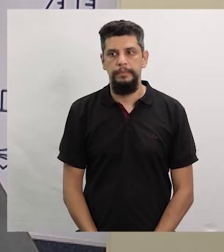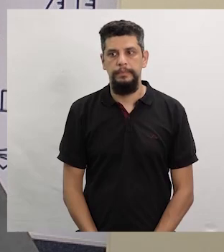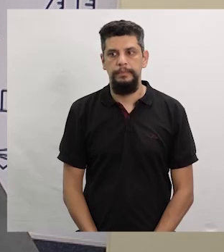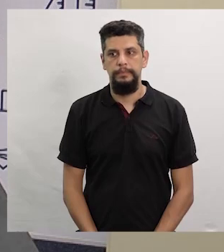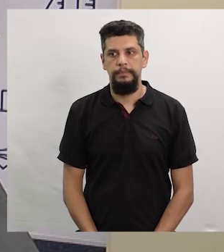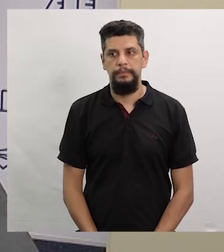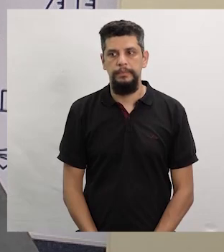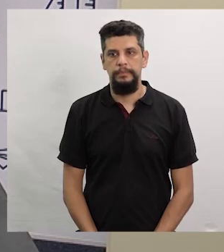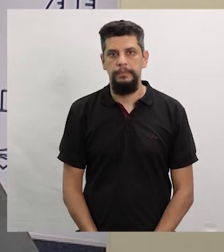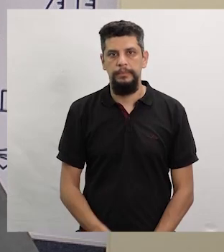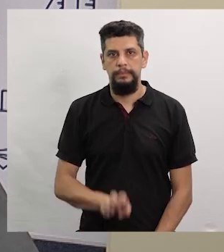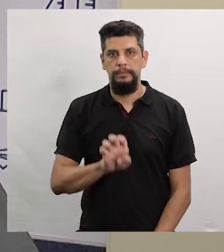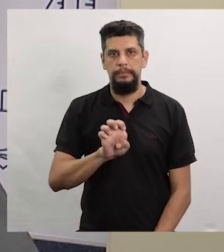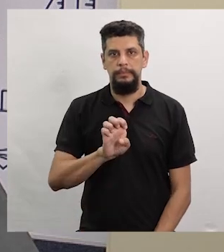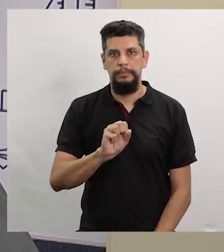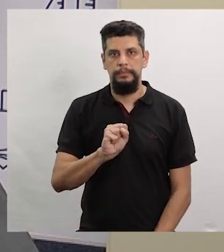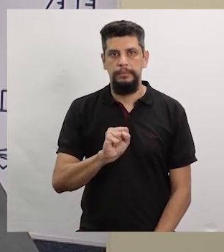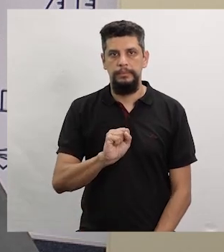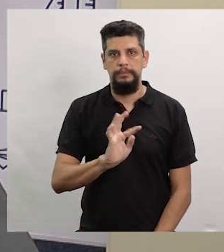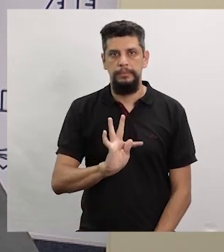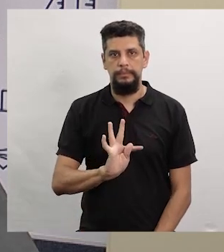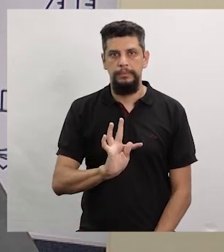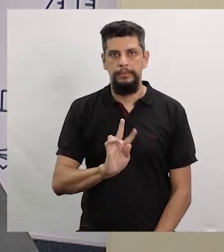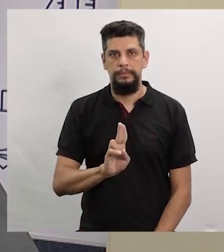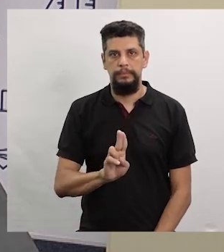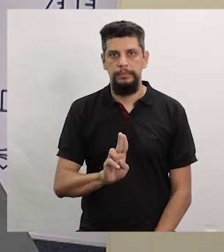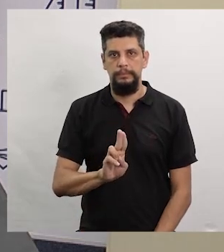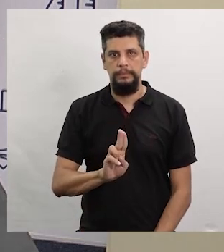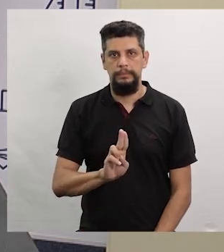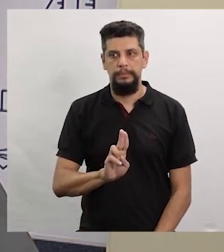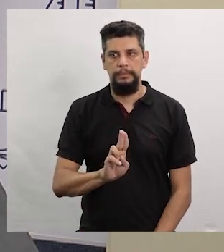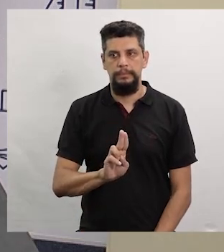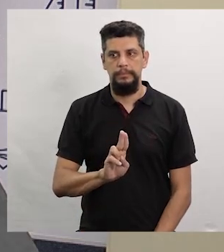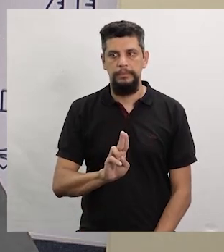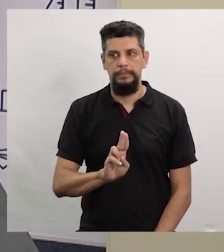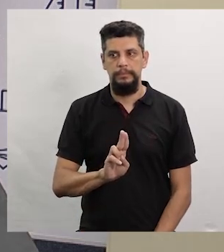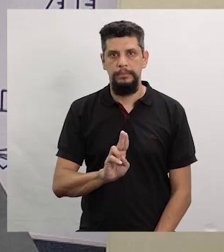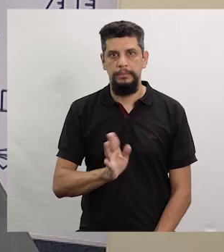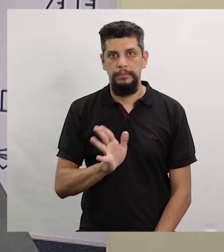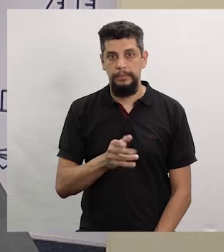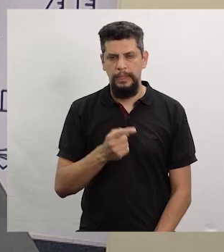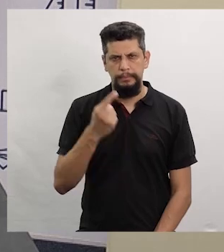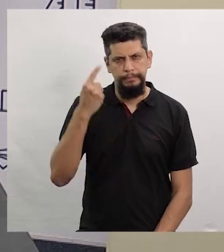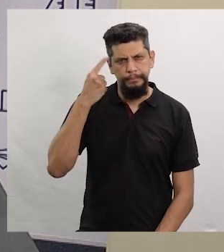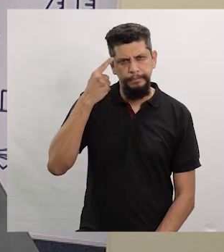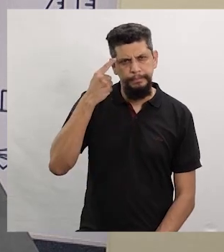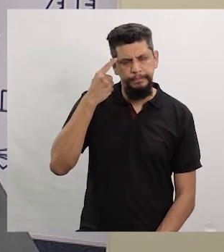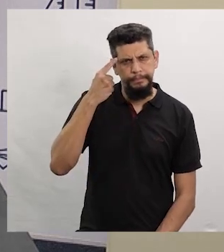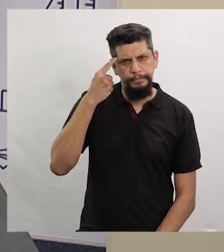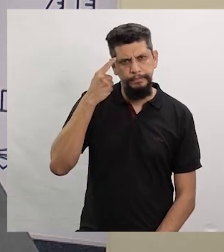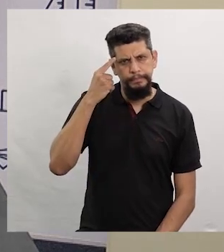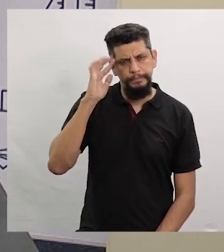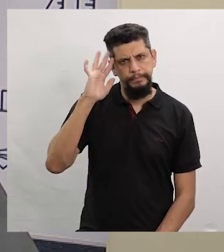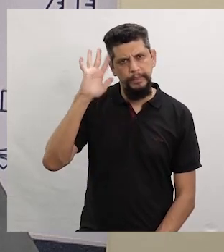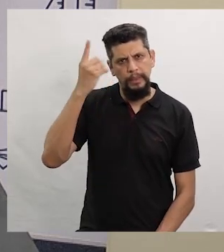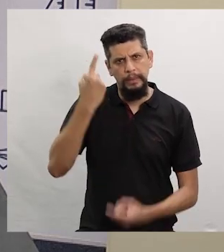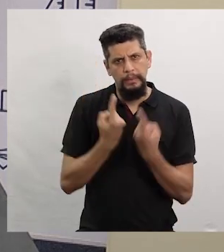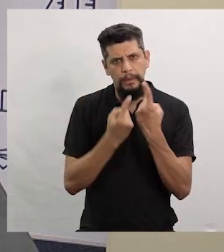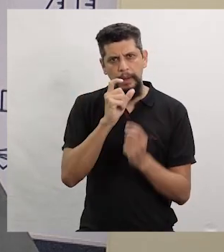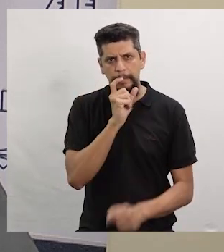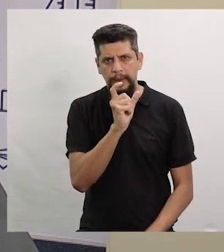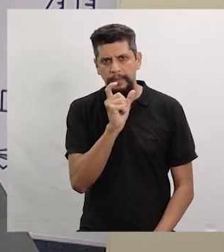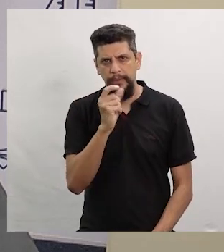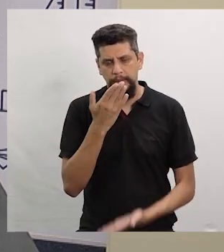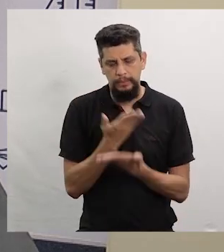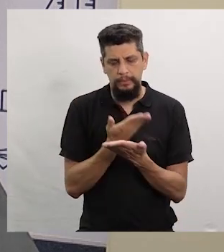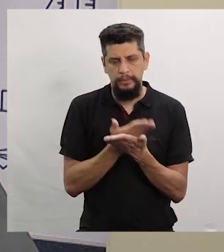u est tu daí já estamos já estão pensando Qual palavra nós vamos